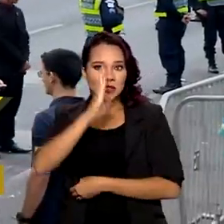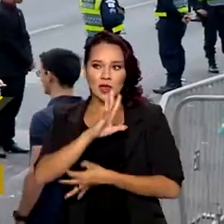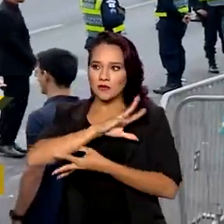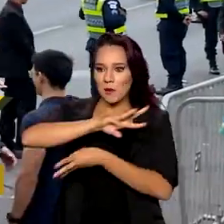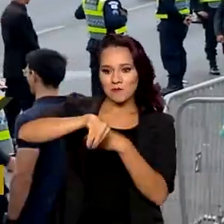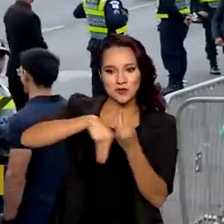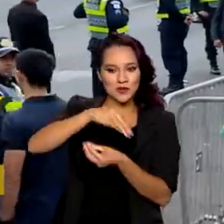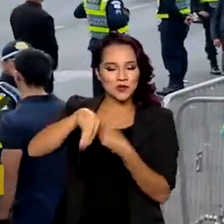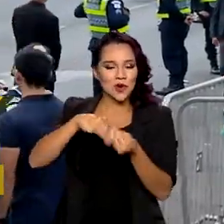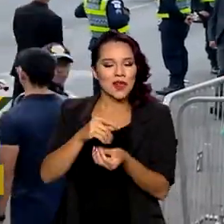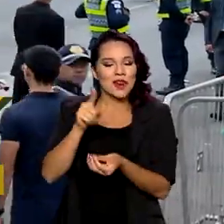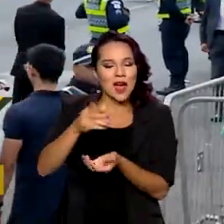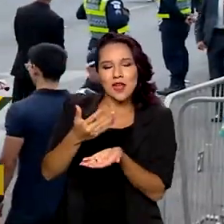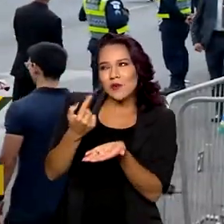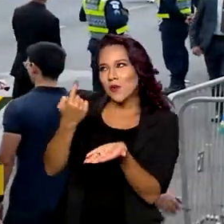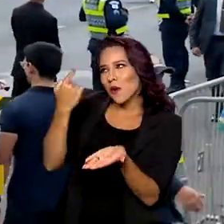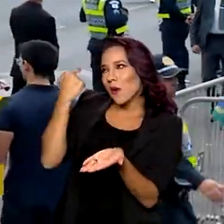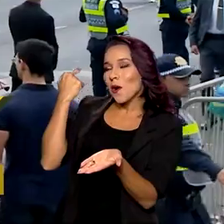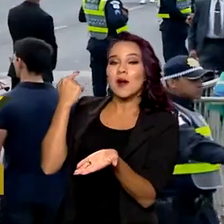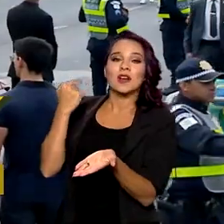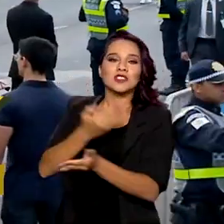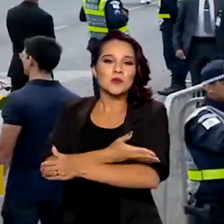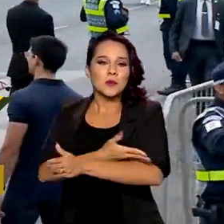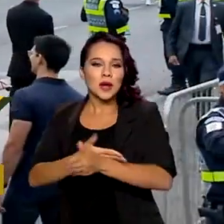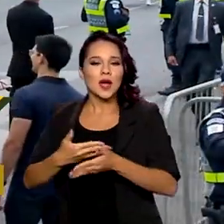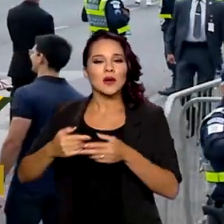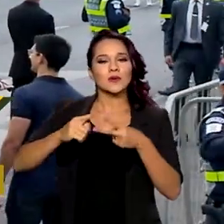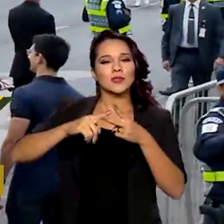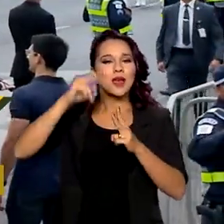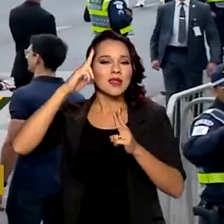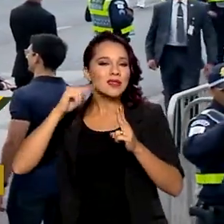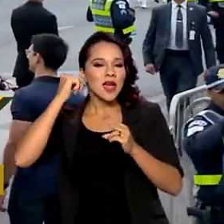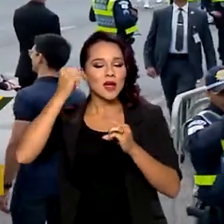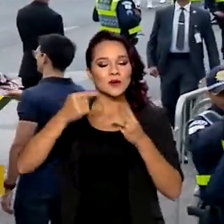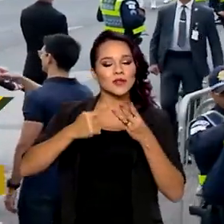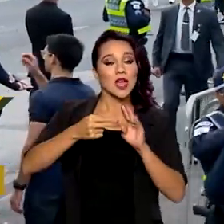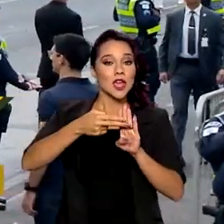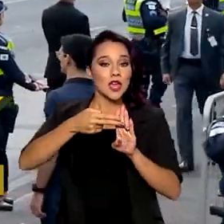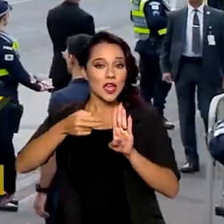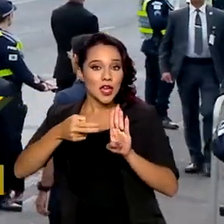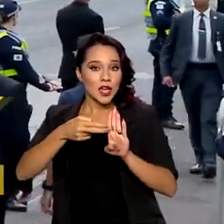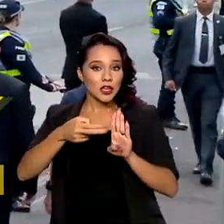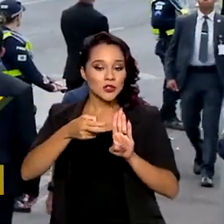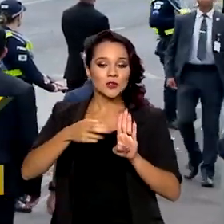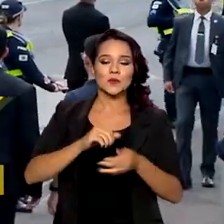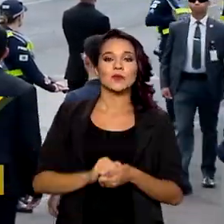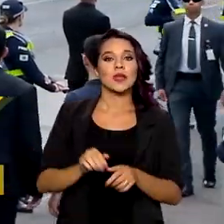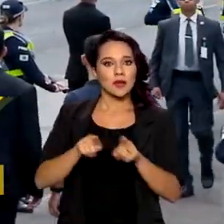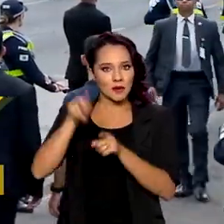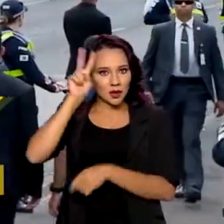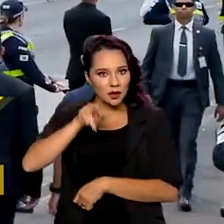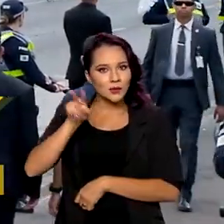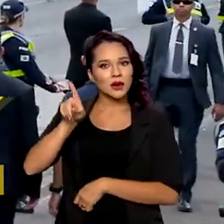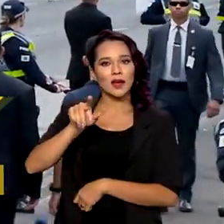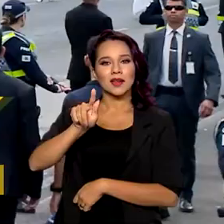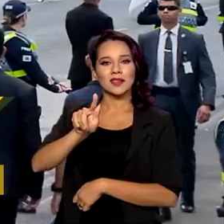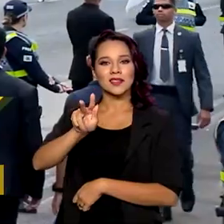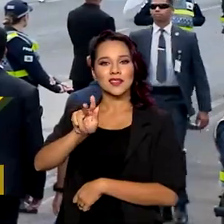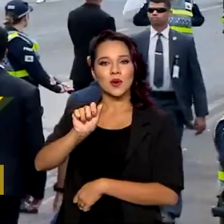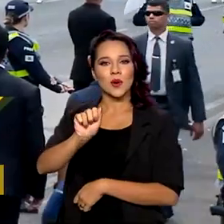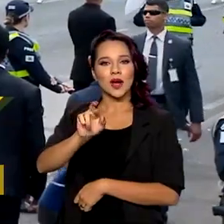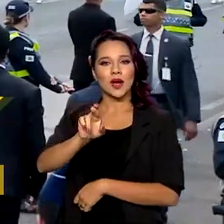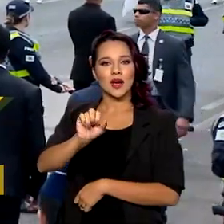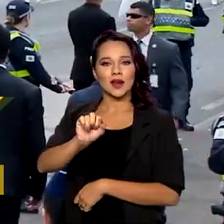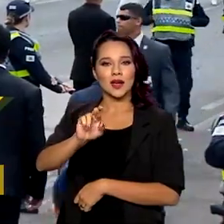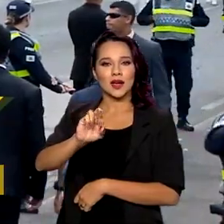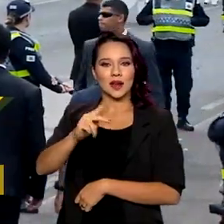fusão lá no início da nossa história, né, de brancos, negros e índios. E aí eu retomo a questão de Guararapes, né, que remete